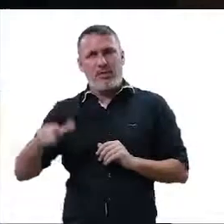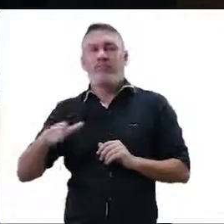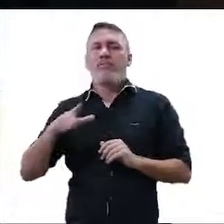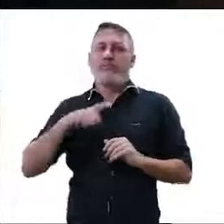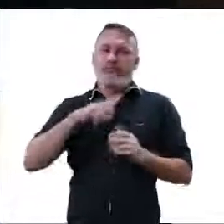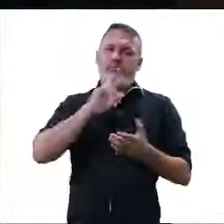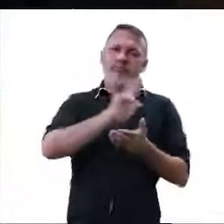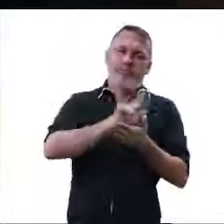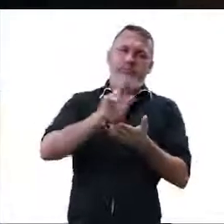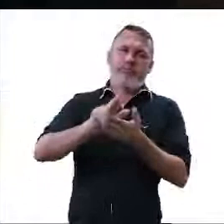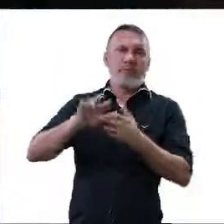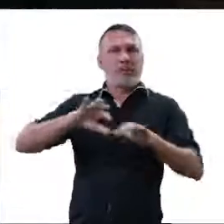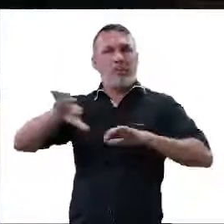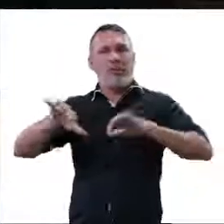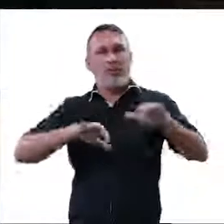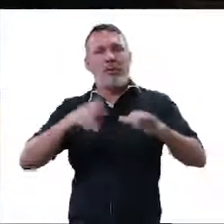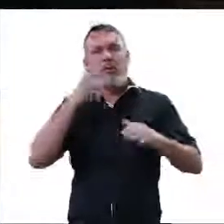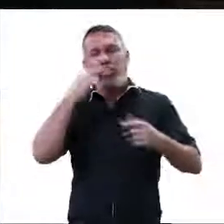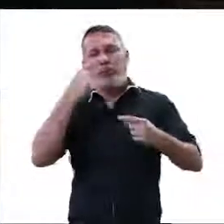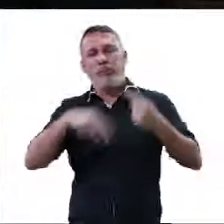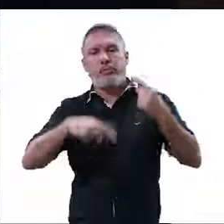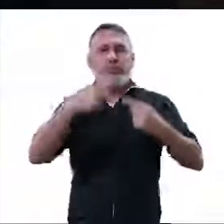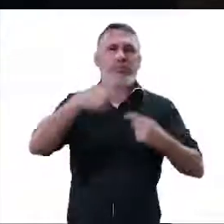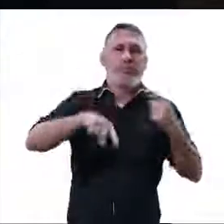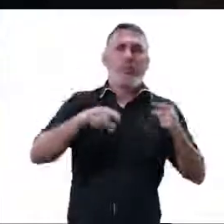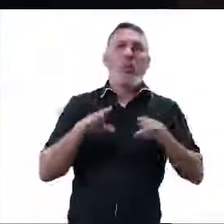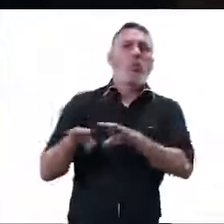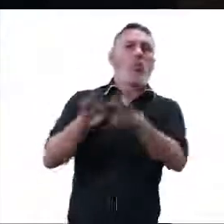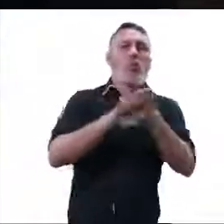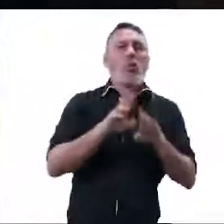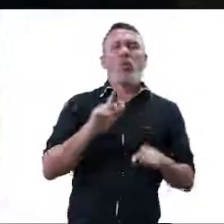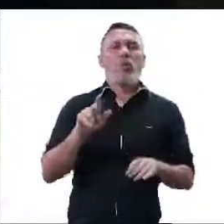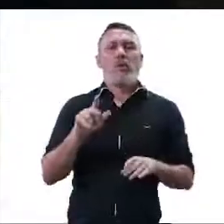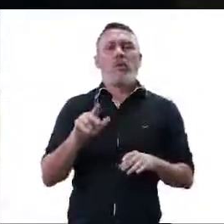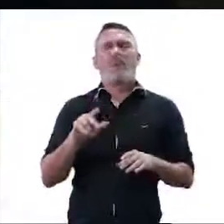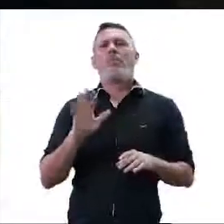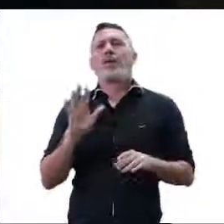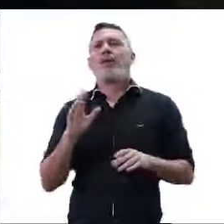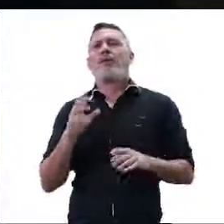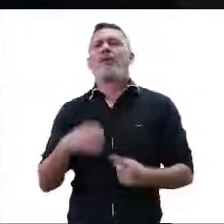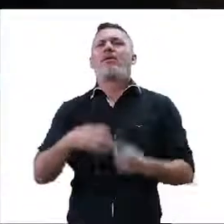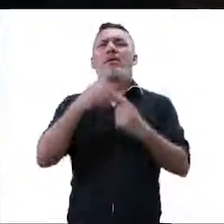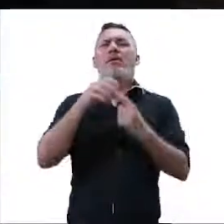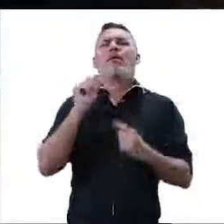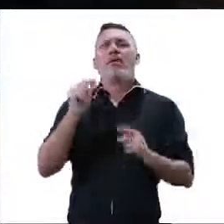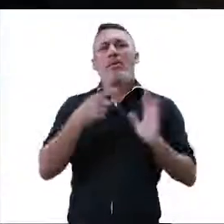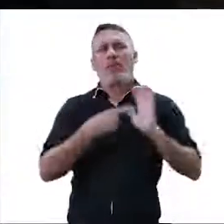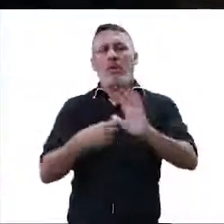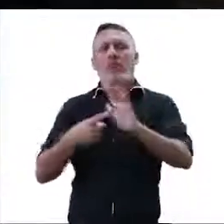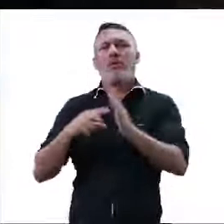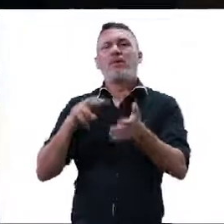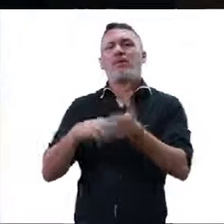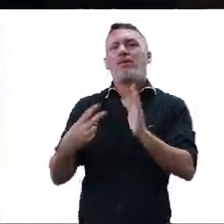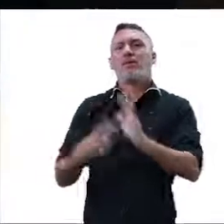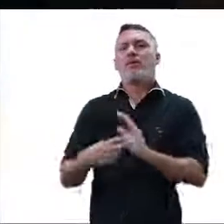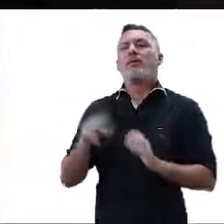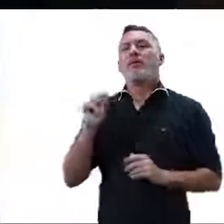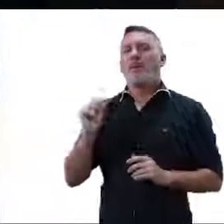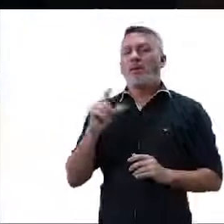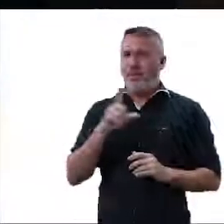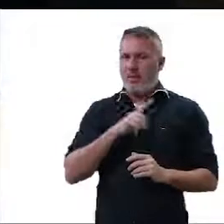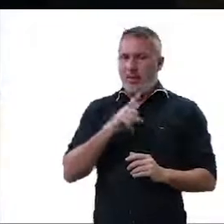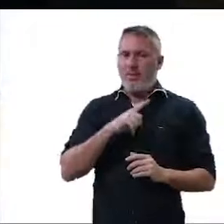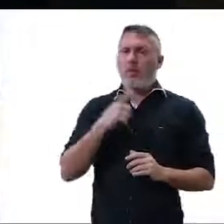paradoxal, uma unidade de desunidade. Ou seja, o que quer dizer isso? A unidade de desunidade significa que,